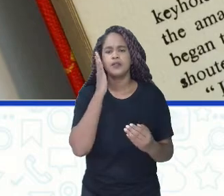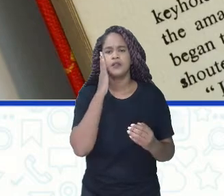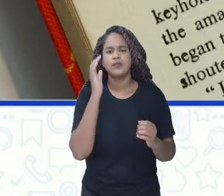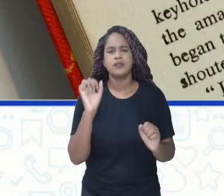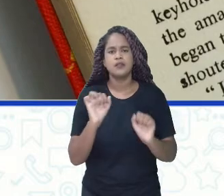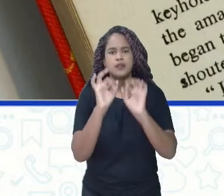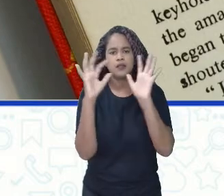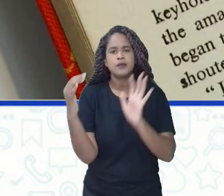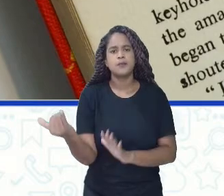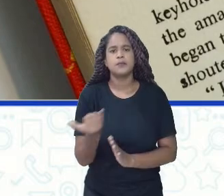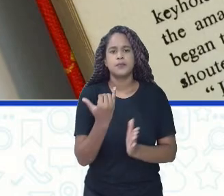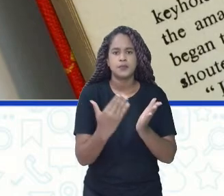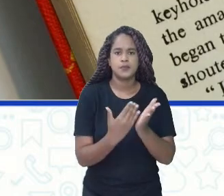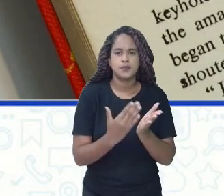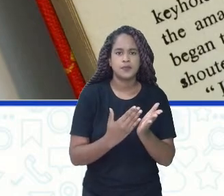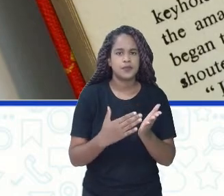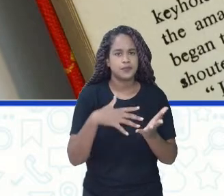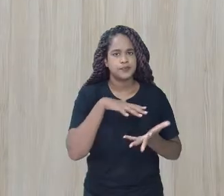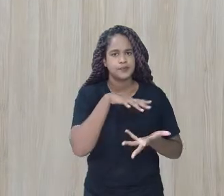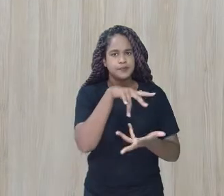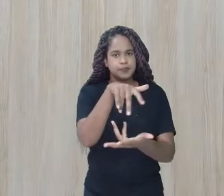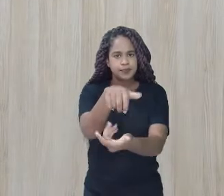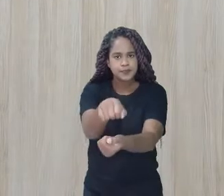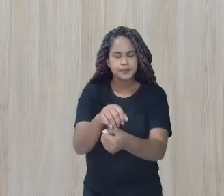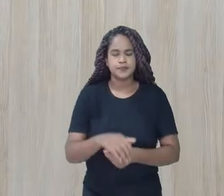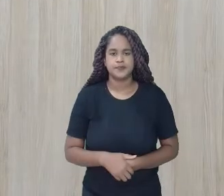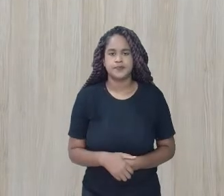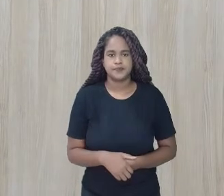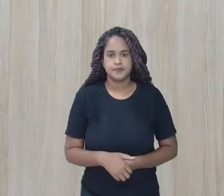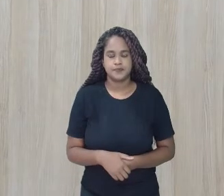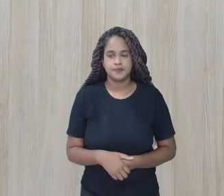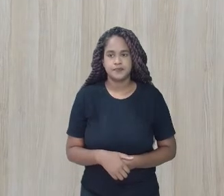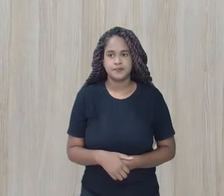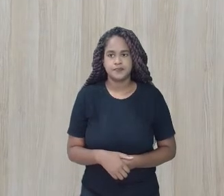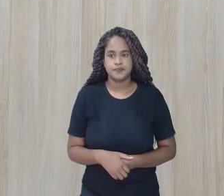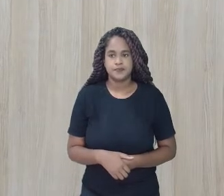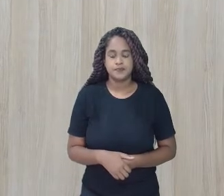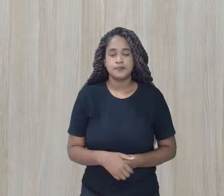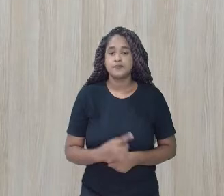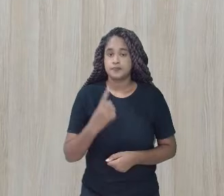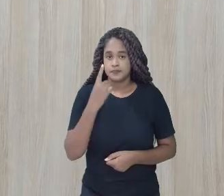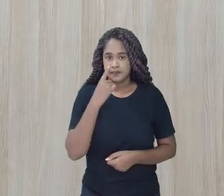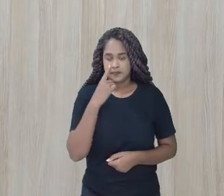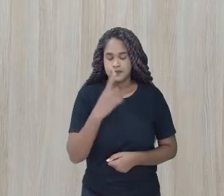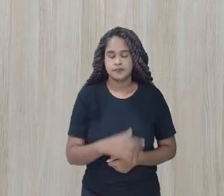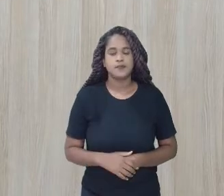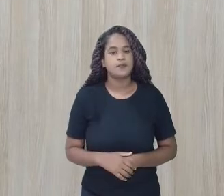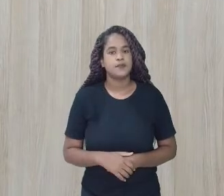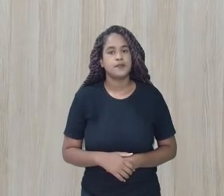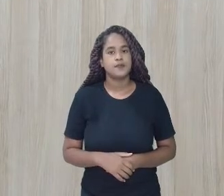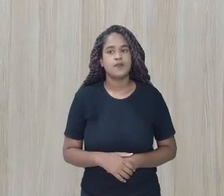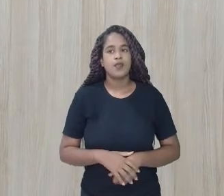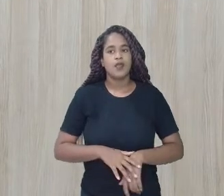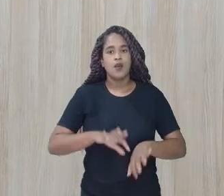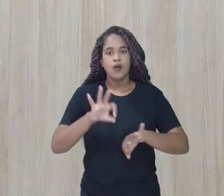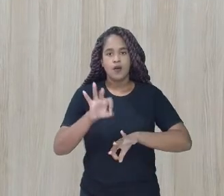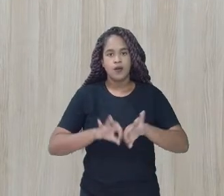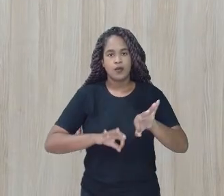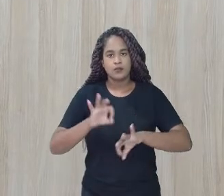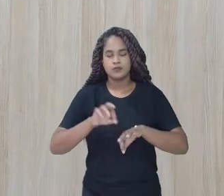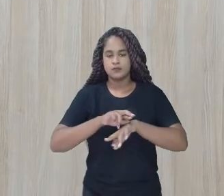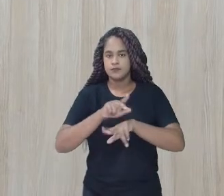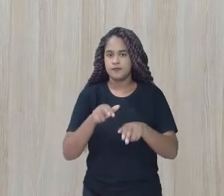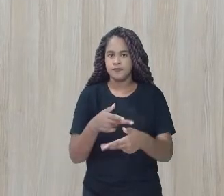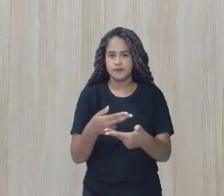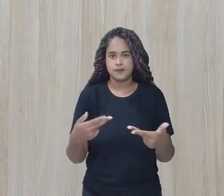gente? Muito importante, né? Porque organiza muita coisa. Permite que a gente organize a nossa memória,